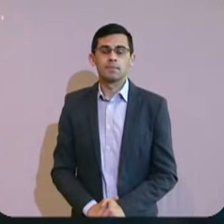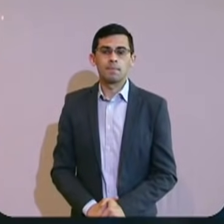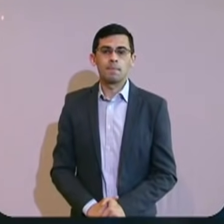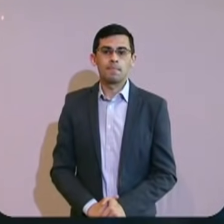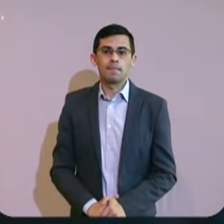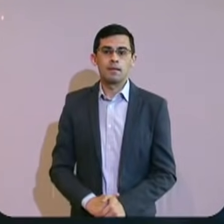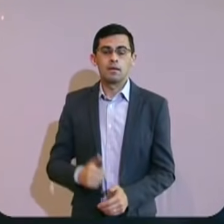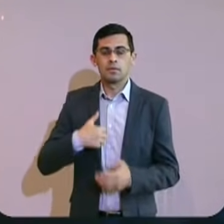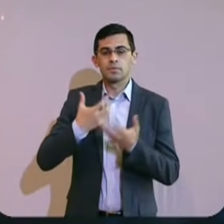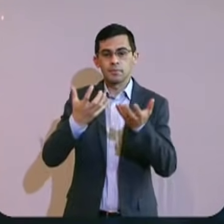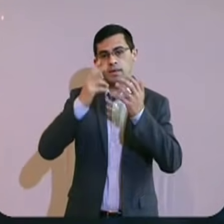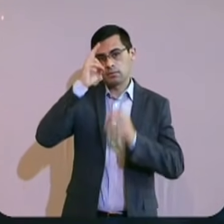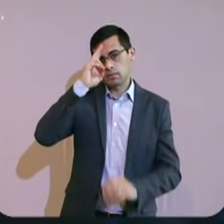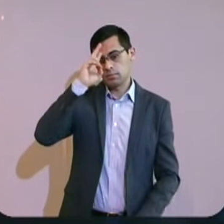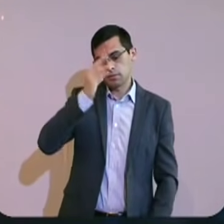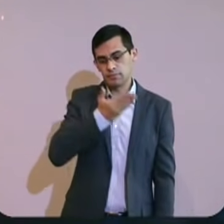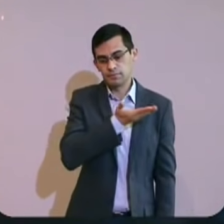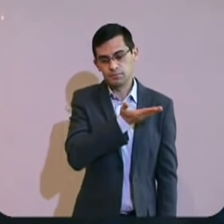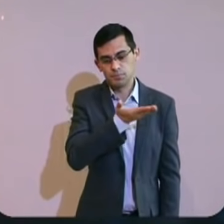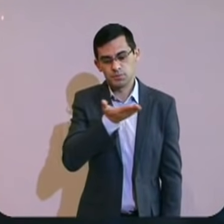Eu queria lembrar você